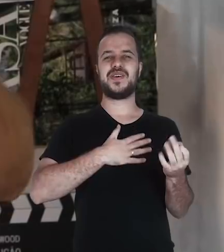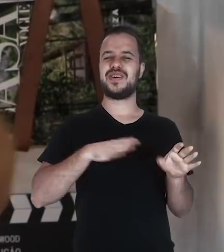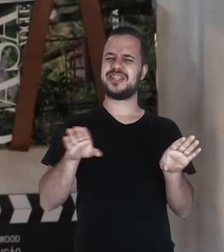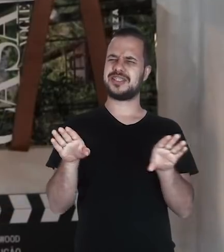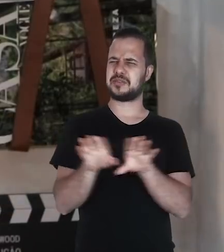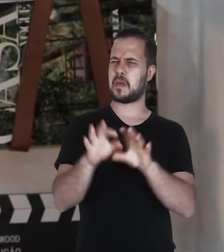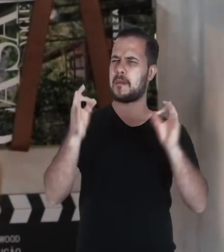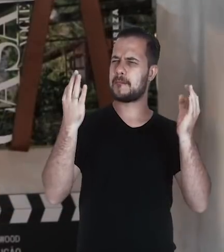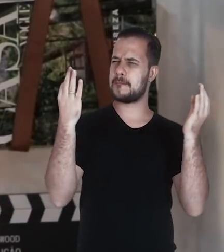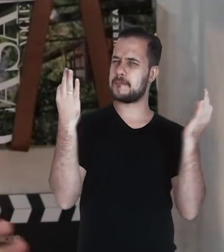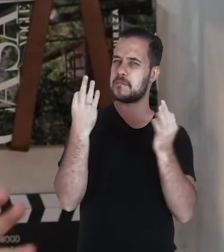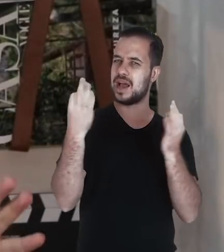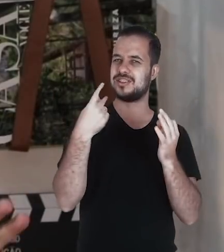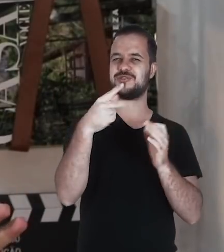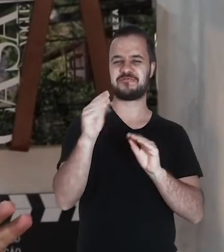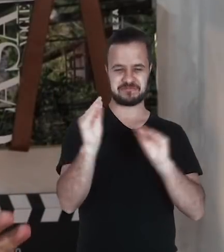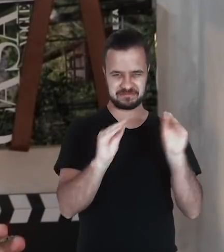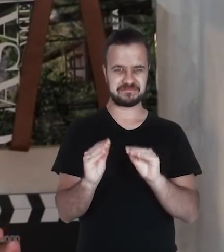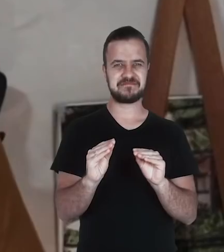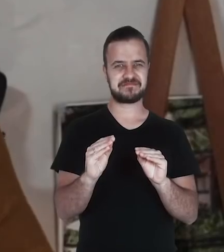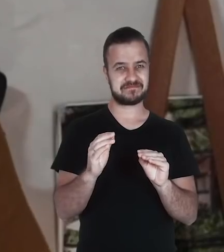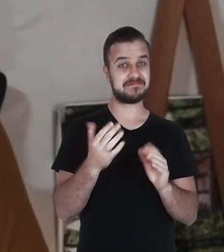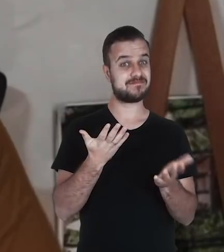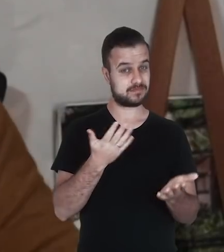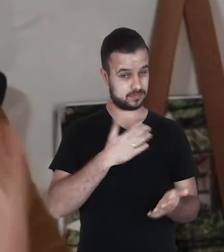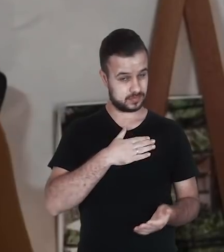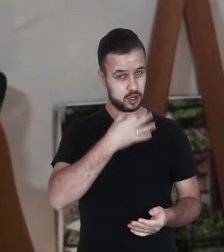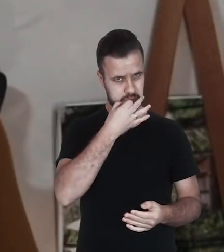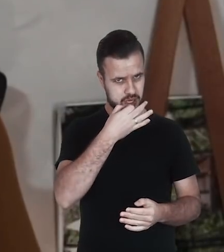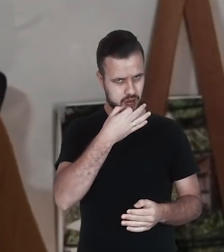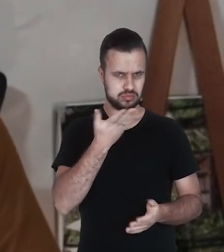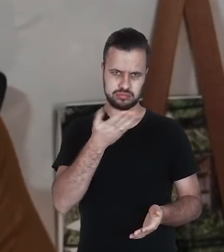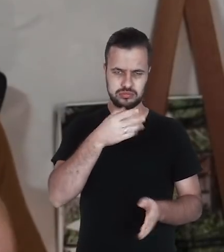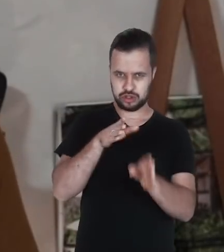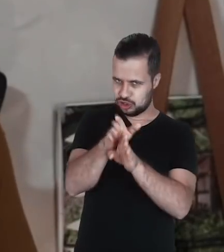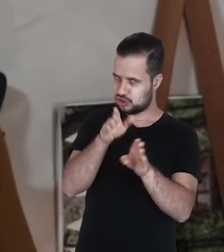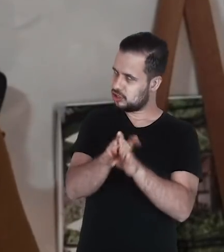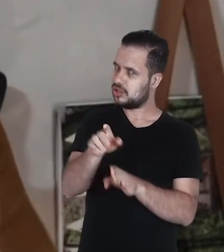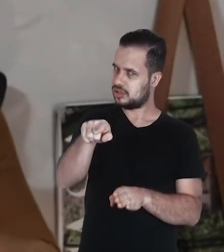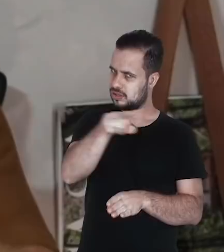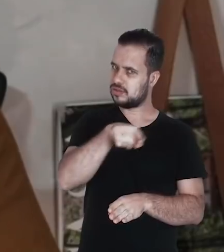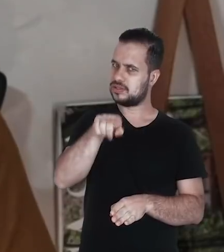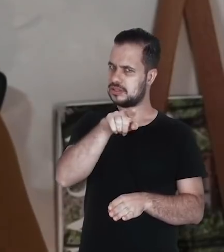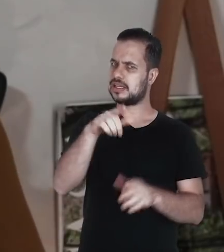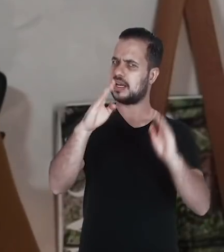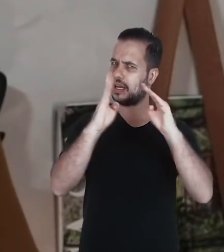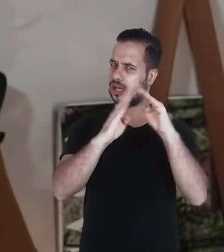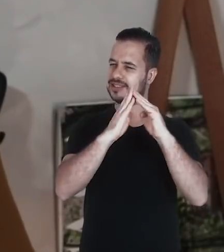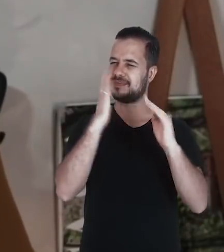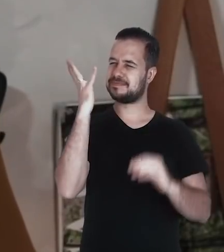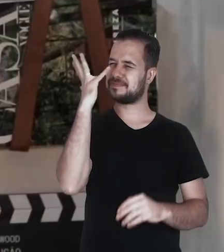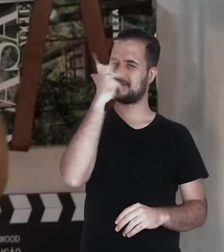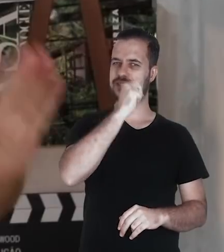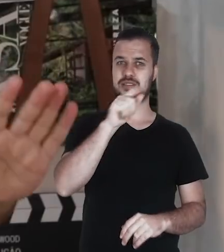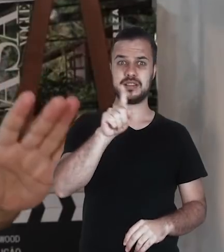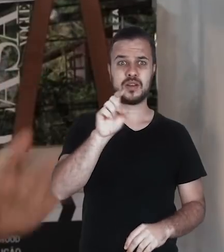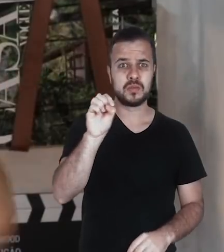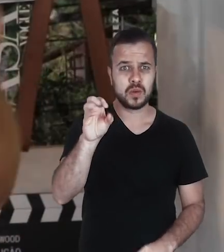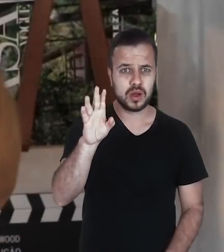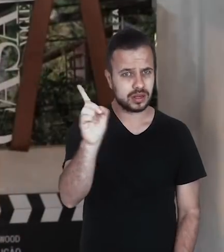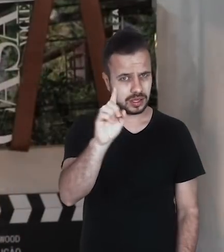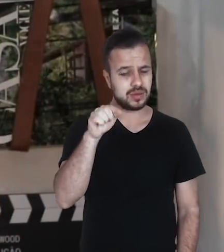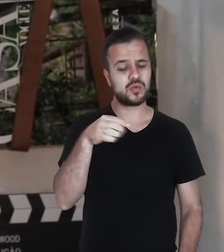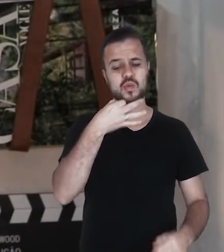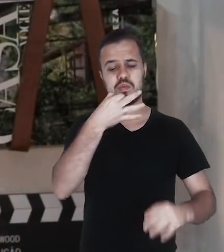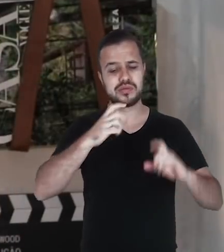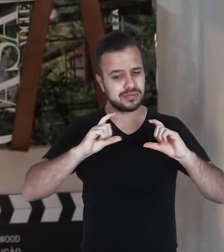aquele acabamento que faltava na sua decoração. E eu acho que com essas dicas você vai conseguir deixar a sua casa muito mais bonita. Não vá embora ainda,